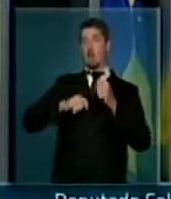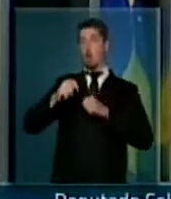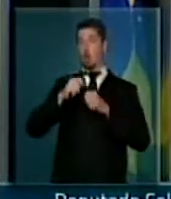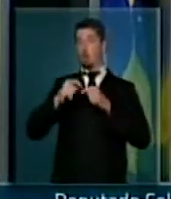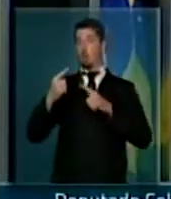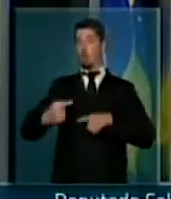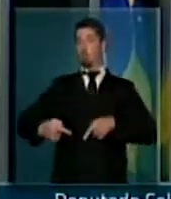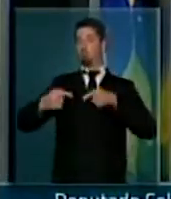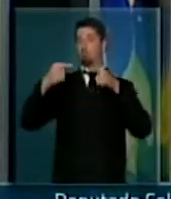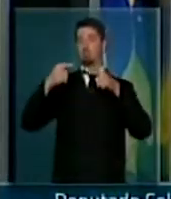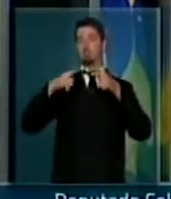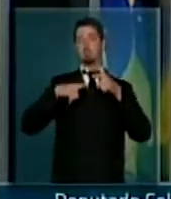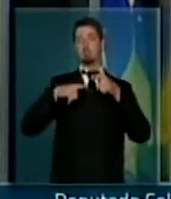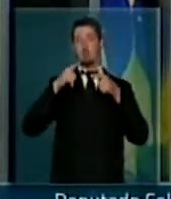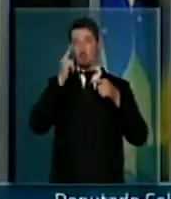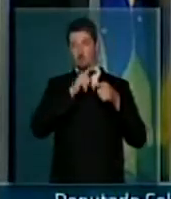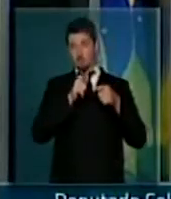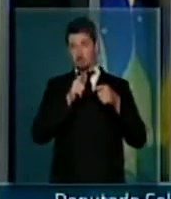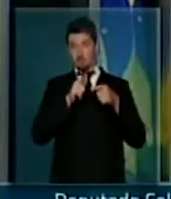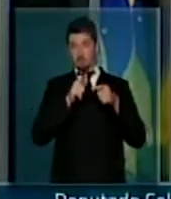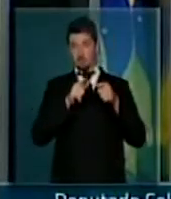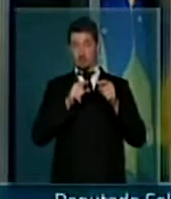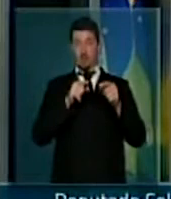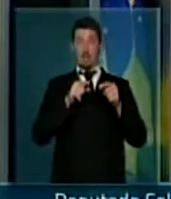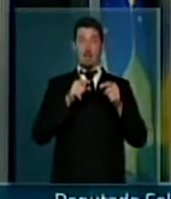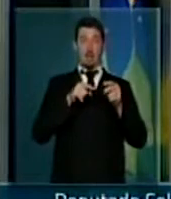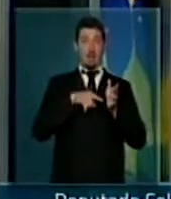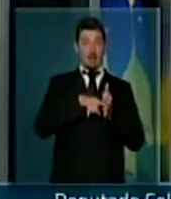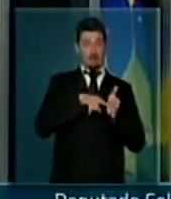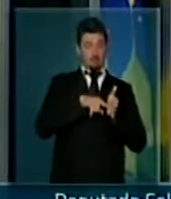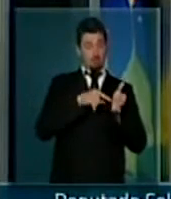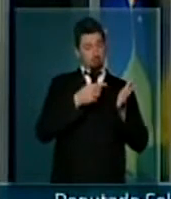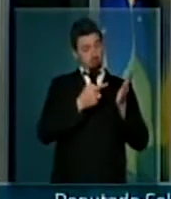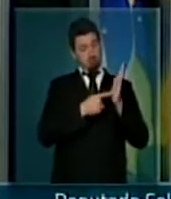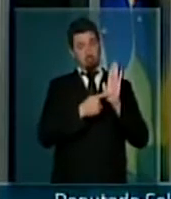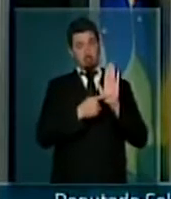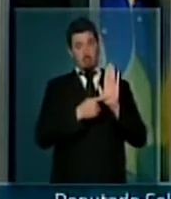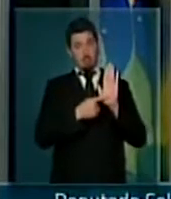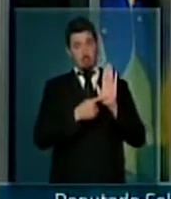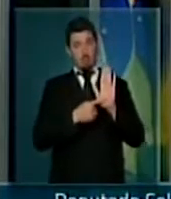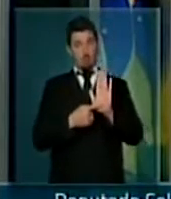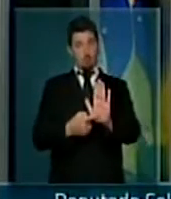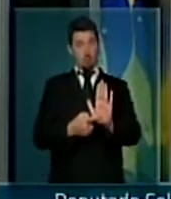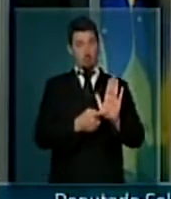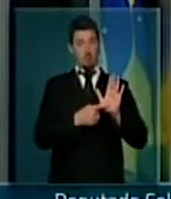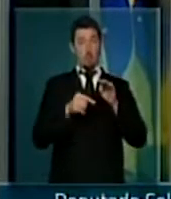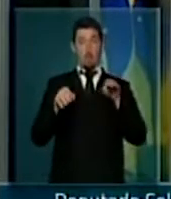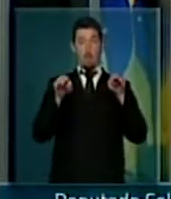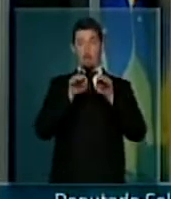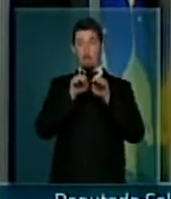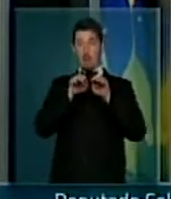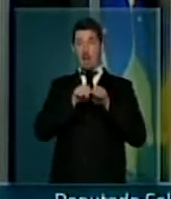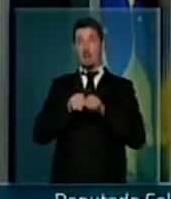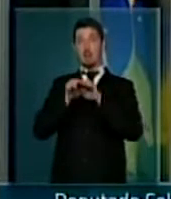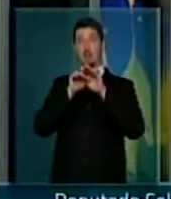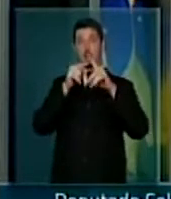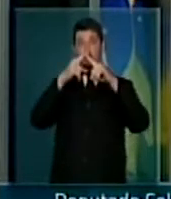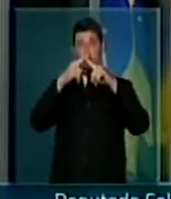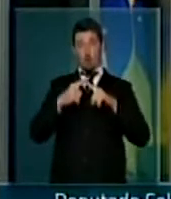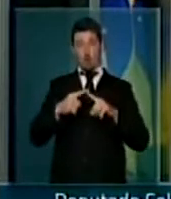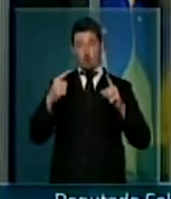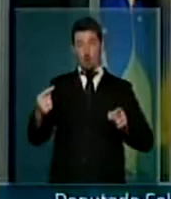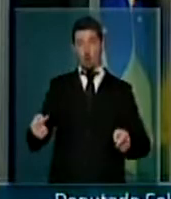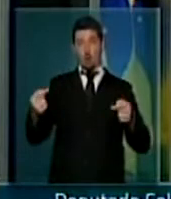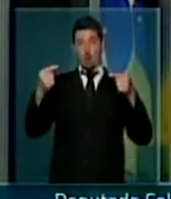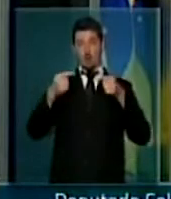economia competitiva. Segundo a reportagem, em um mundo onde os padrões de concorrência